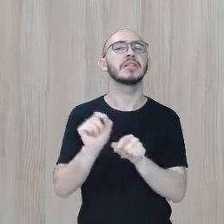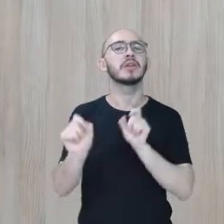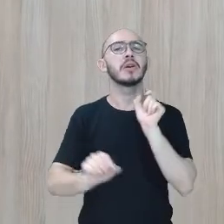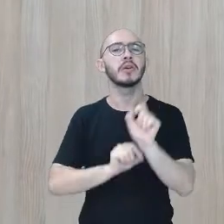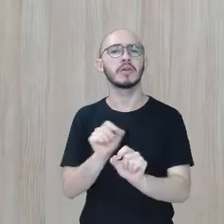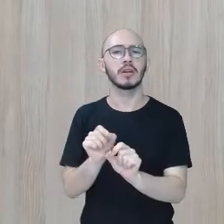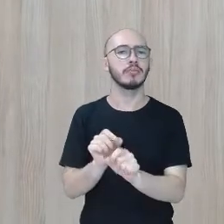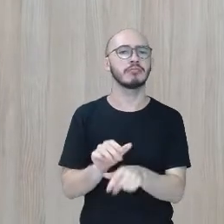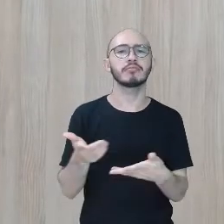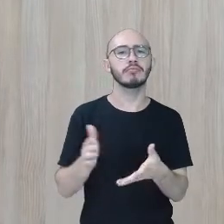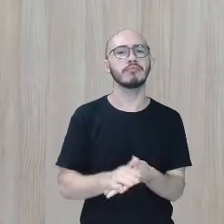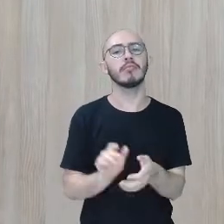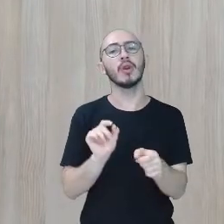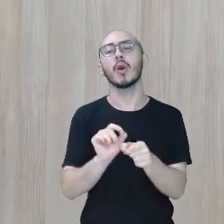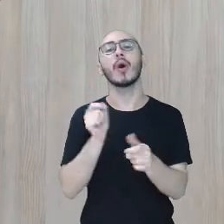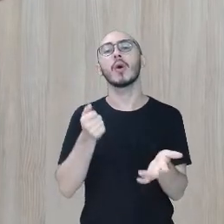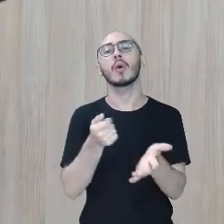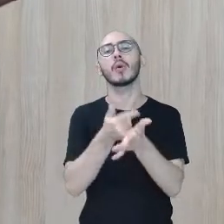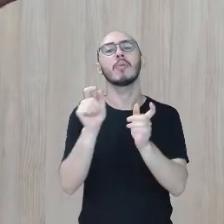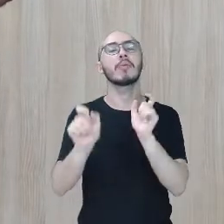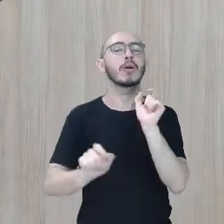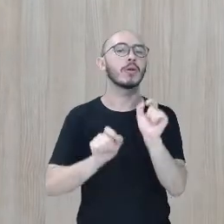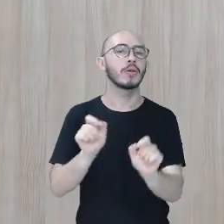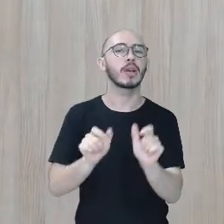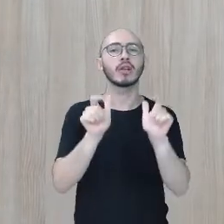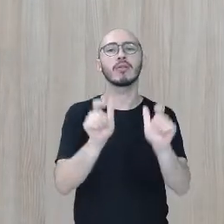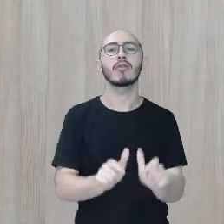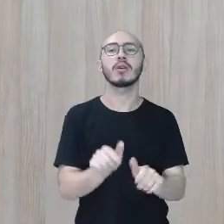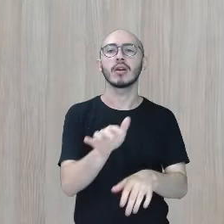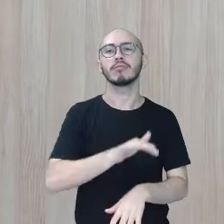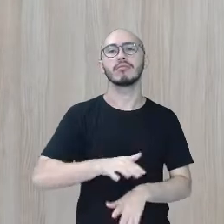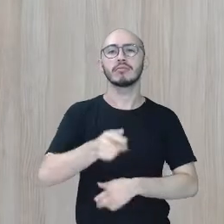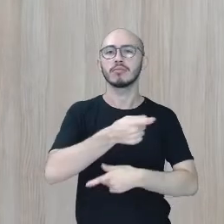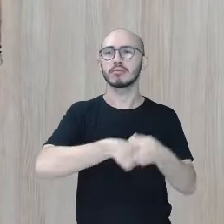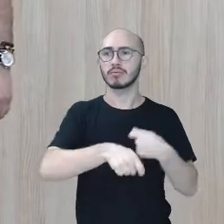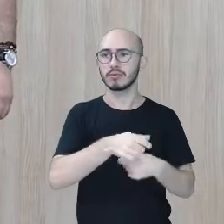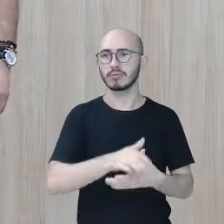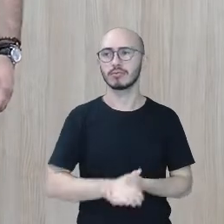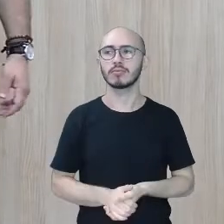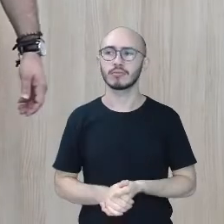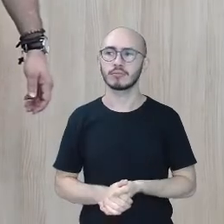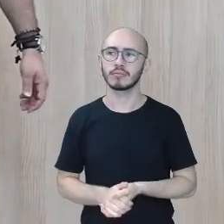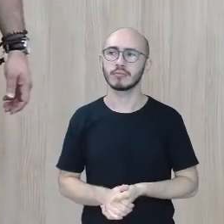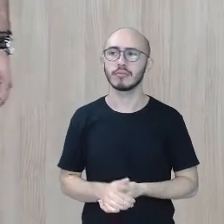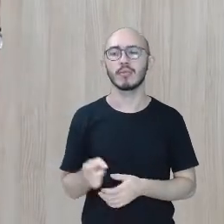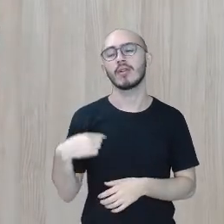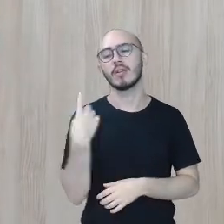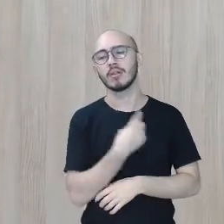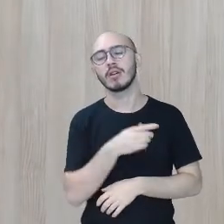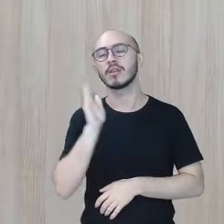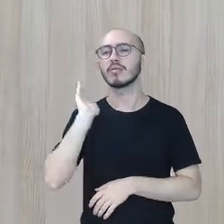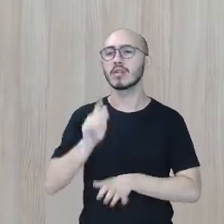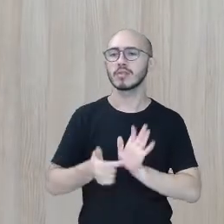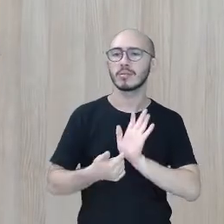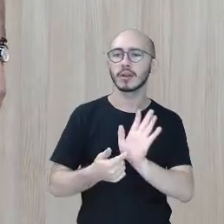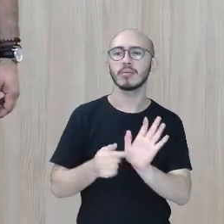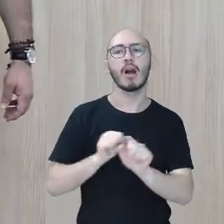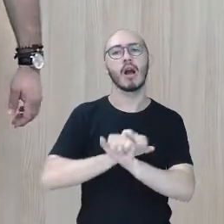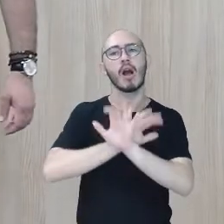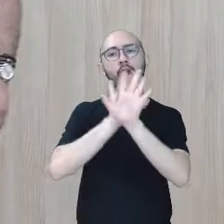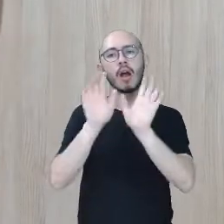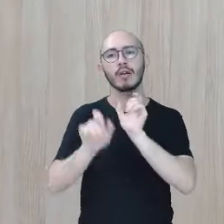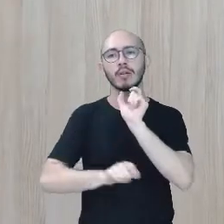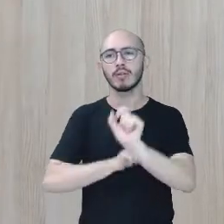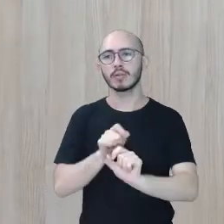mais compra, né, nesses espaços, né, de comércio? Então, veja, como a gente já mencionou, né, fica claro aí, o